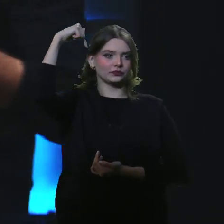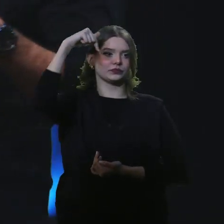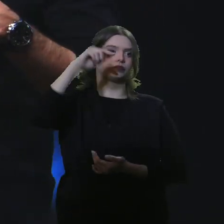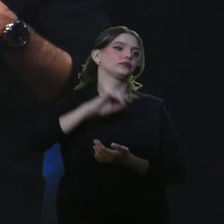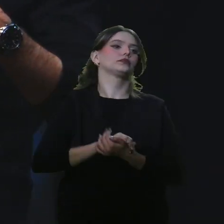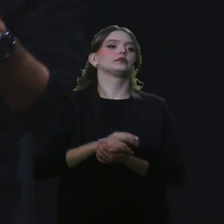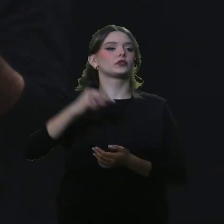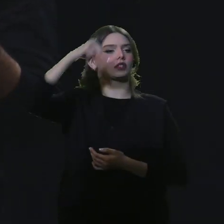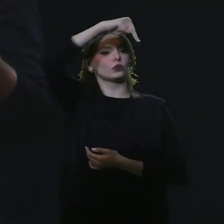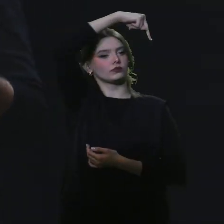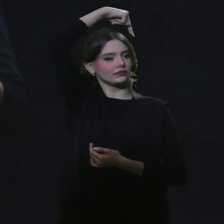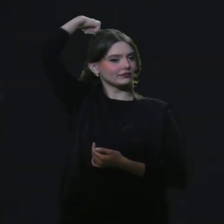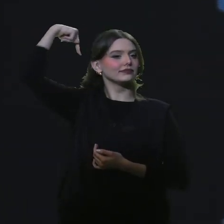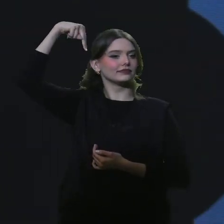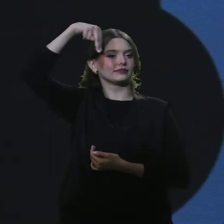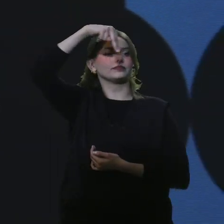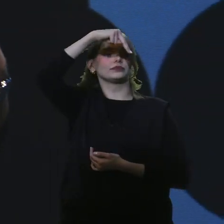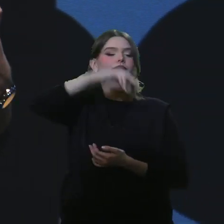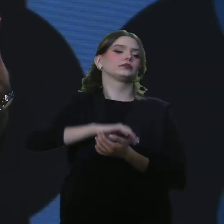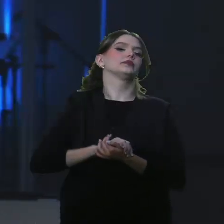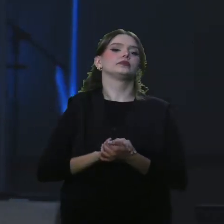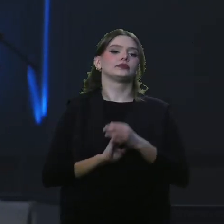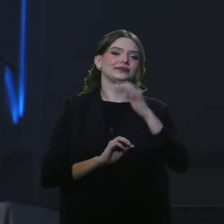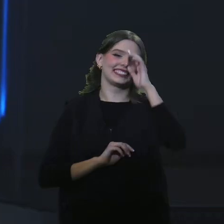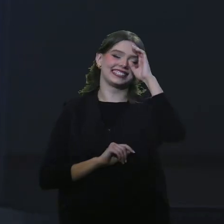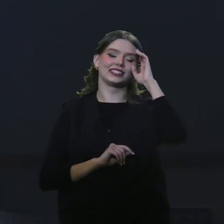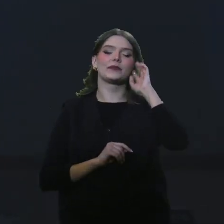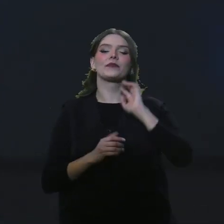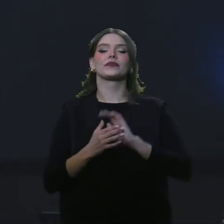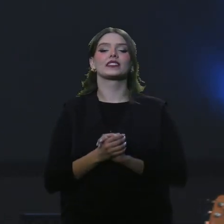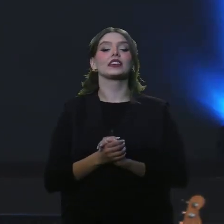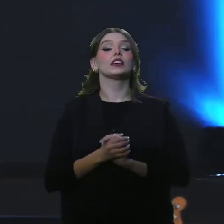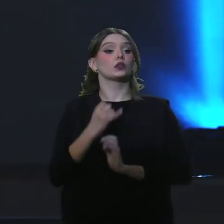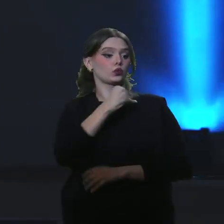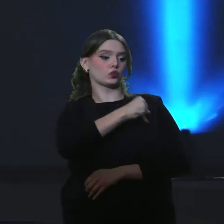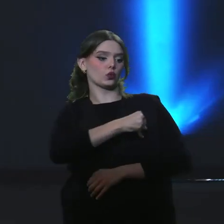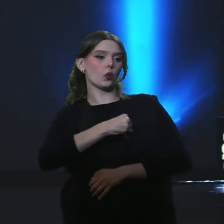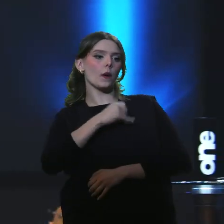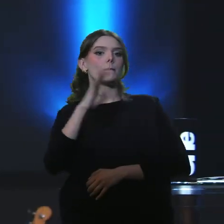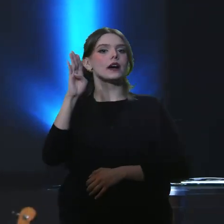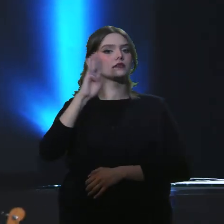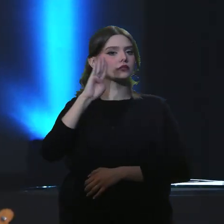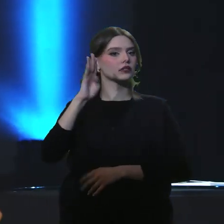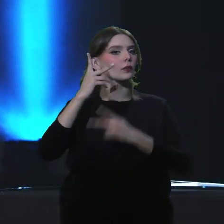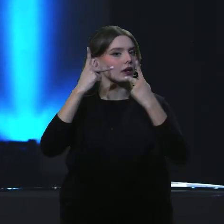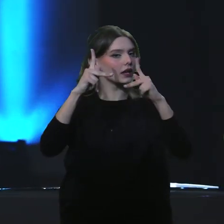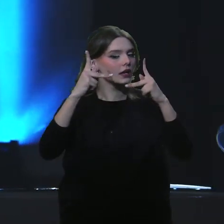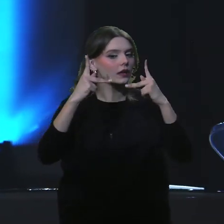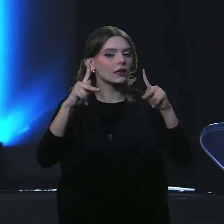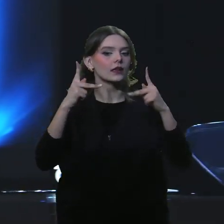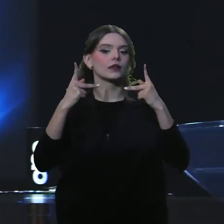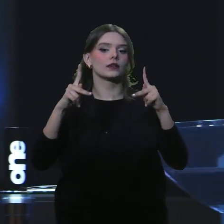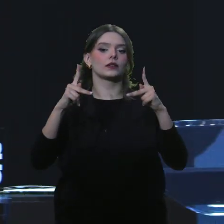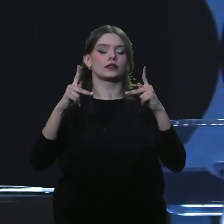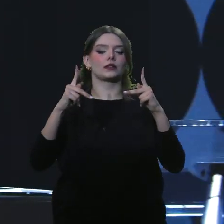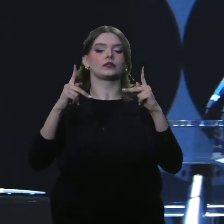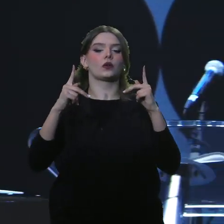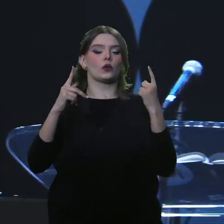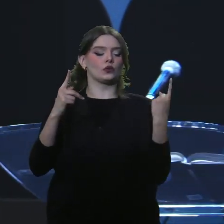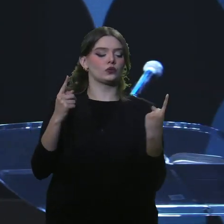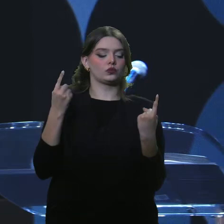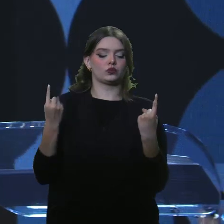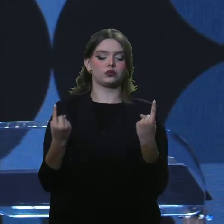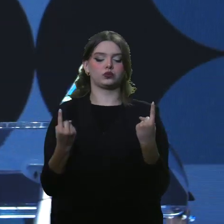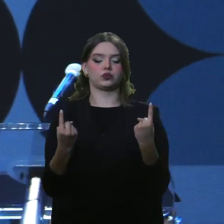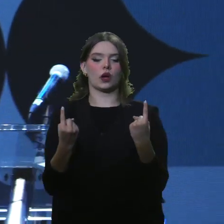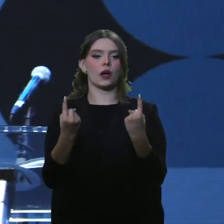E sabe, ele é um profeta, como eu falei aqui, nos moldes do Antigo Testamento, caminha próximo de Jesus, perto